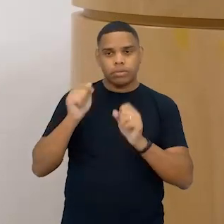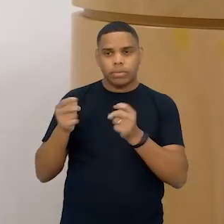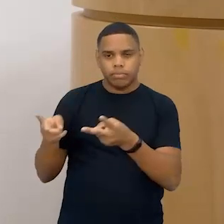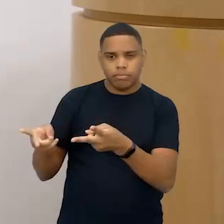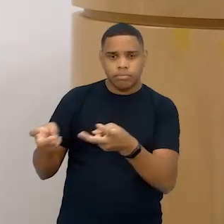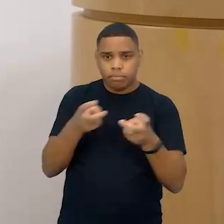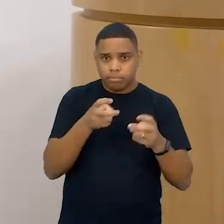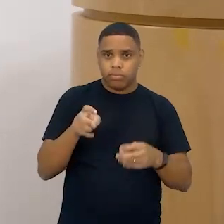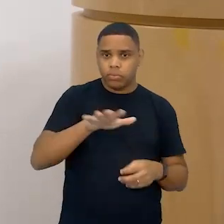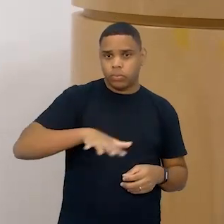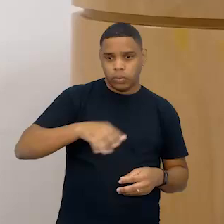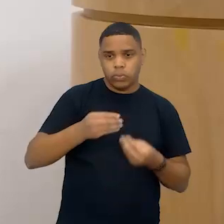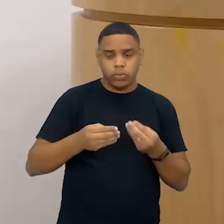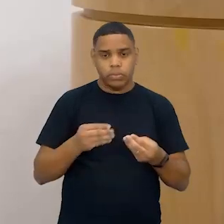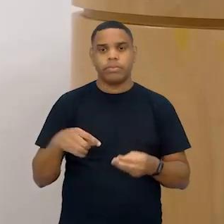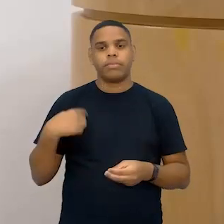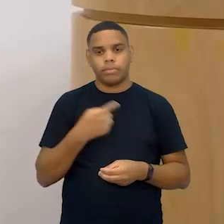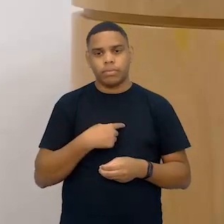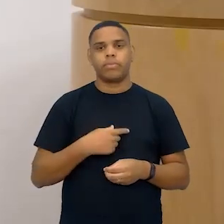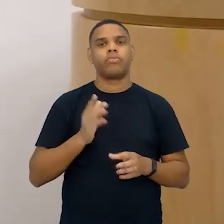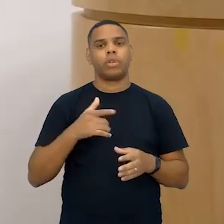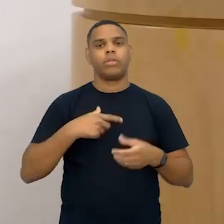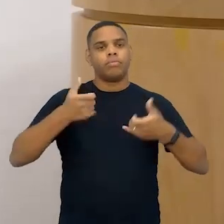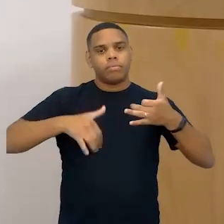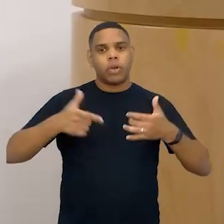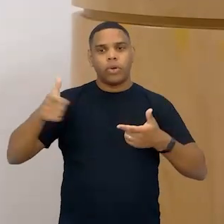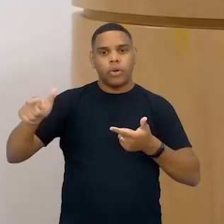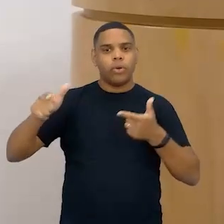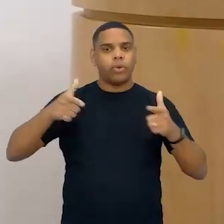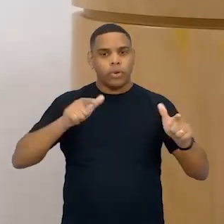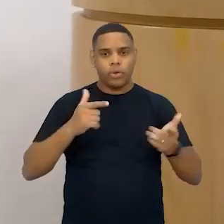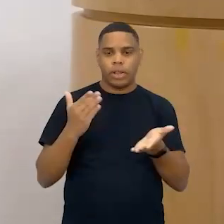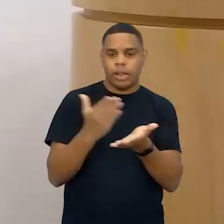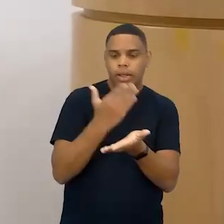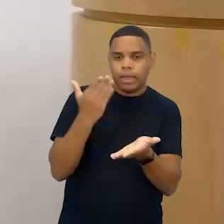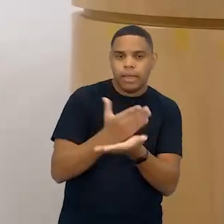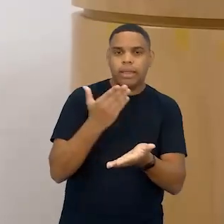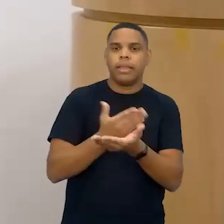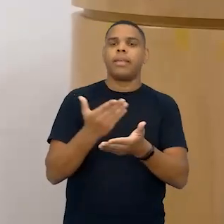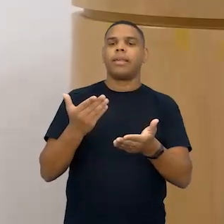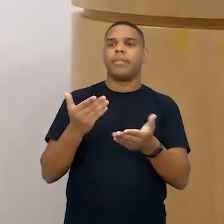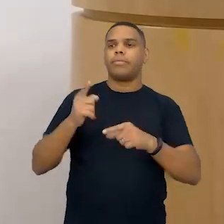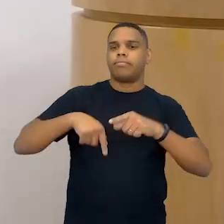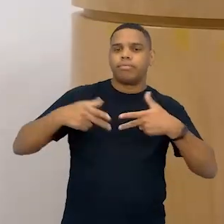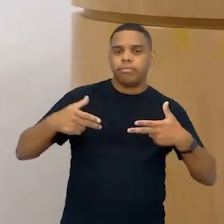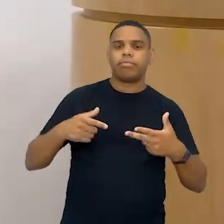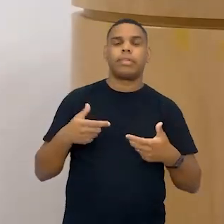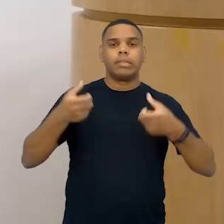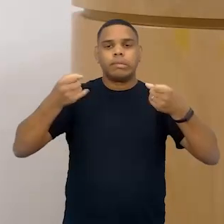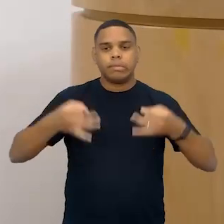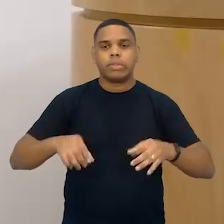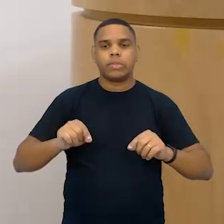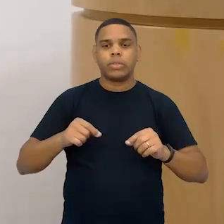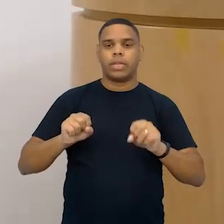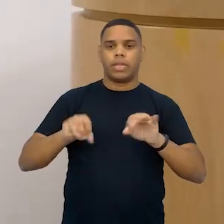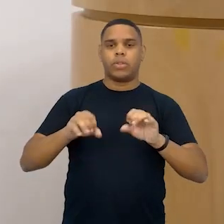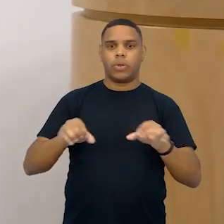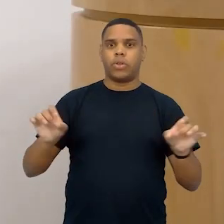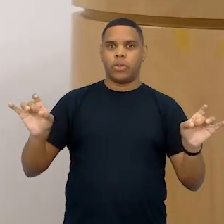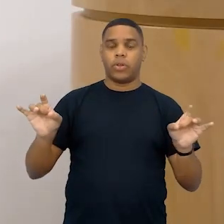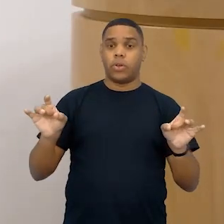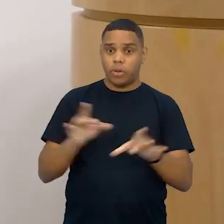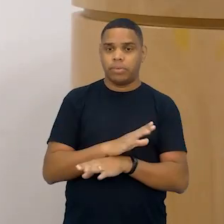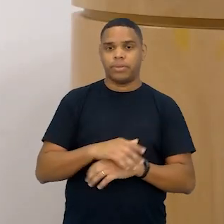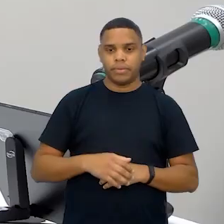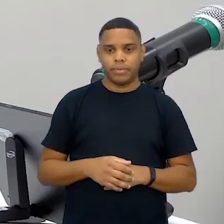o mundo dele. Então, a gente está ultrapassando aí os livros didáticos, os materiais, quando a gente fala em educação integral. E pode ser